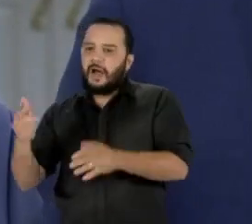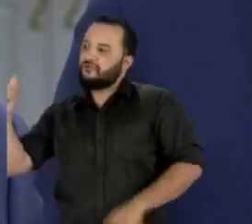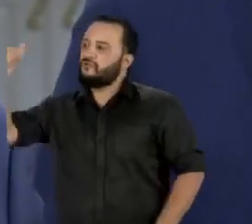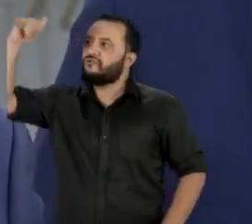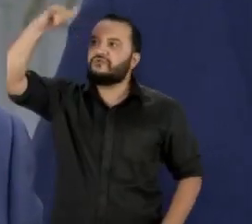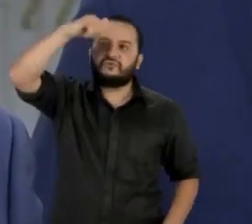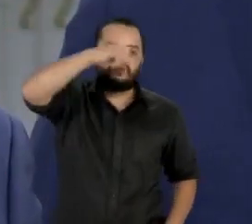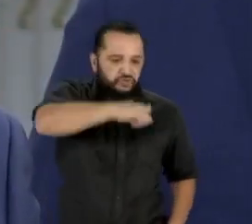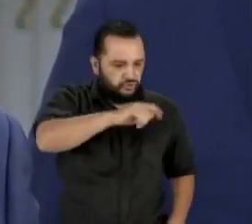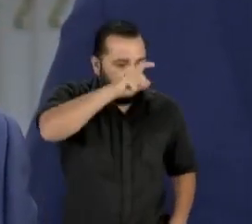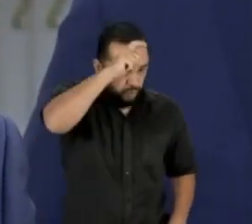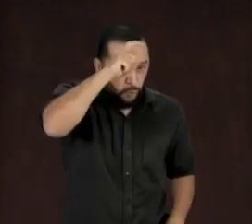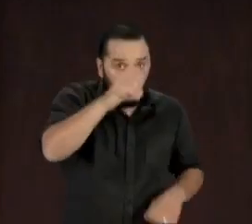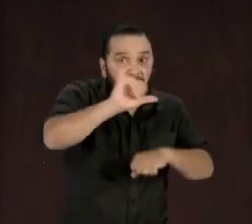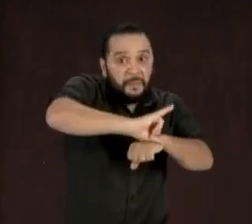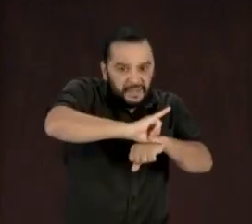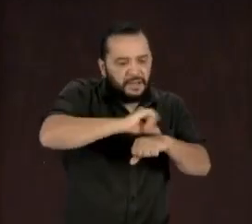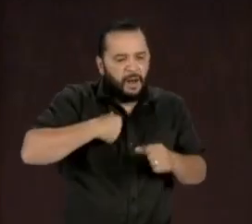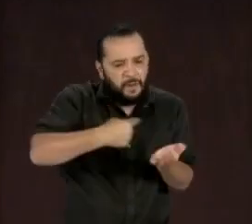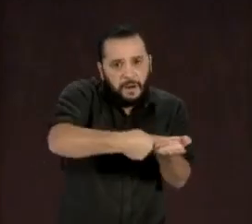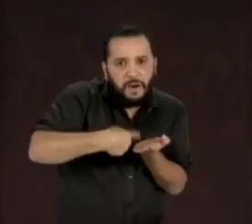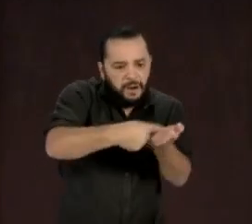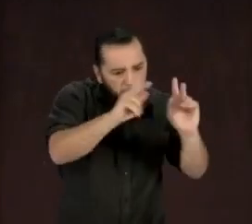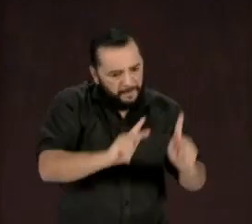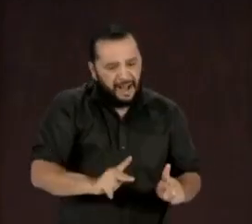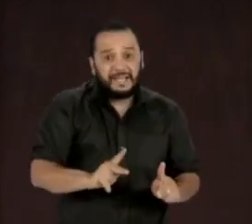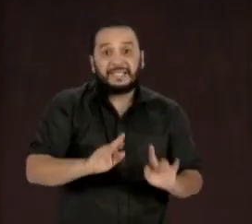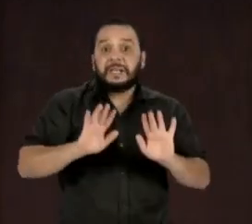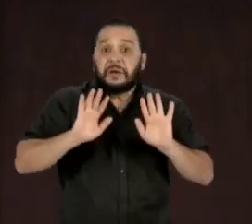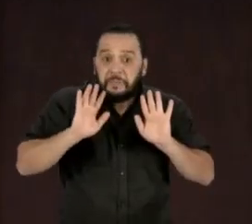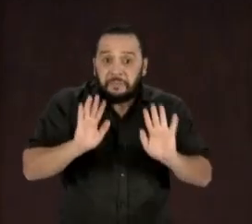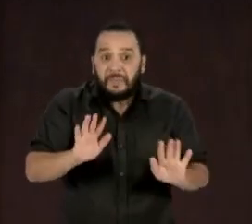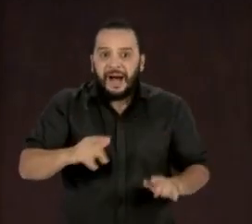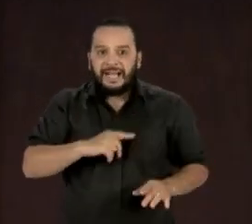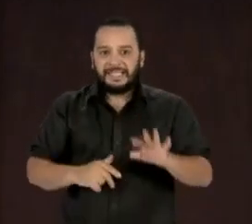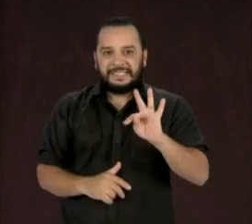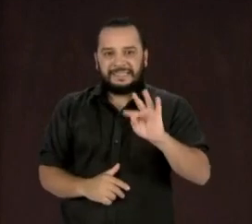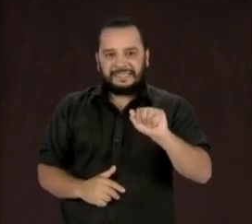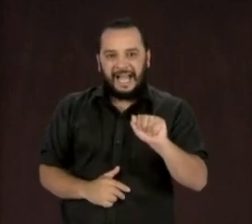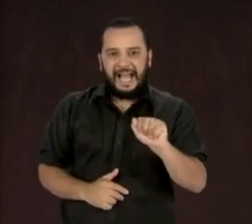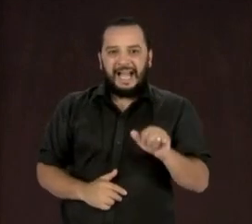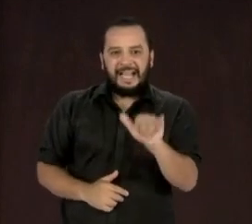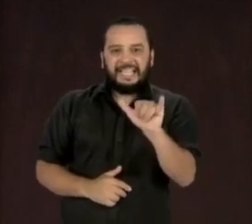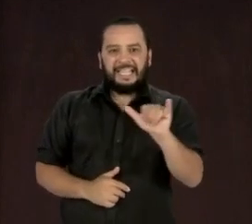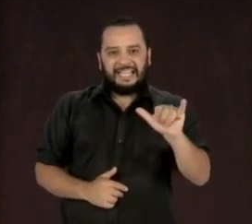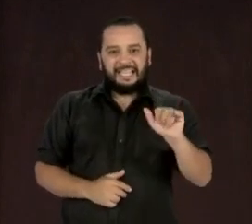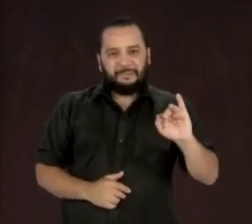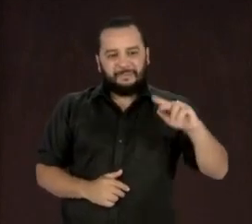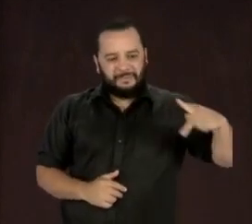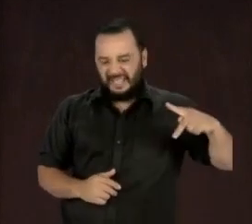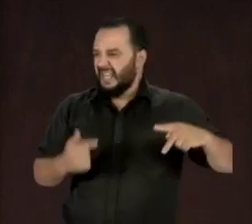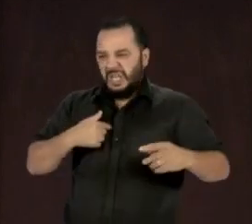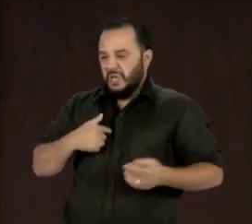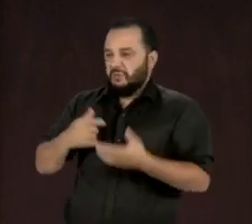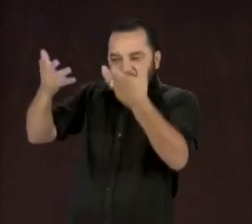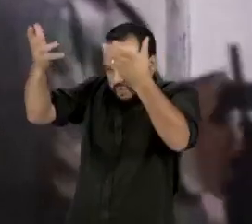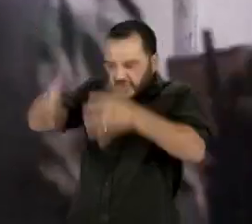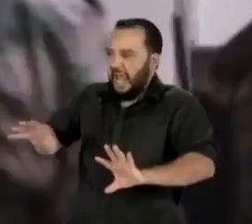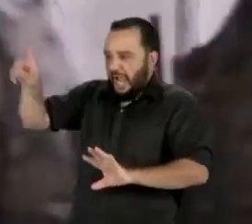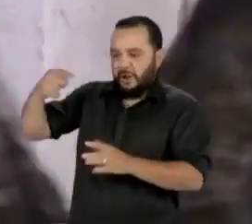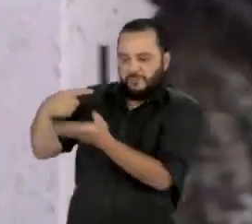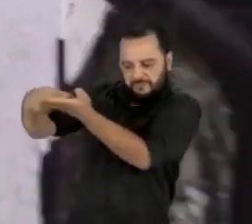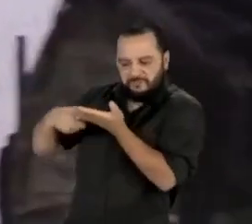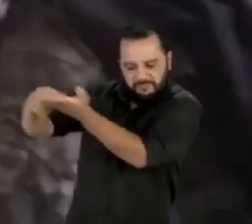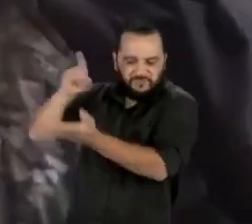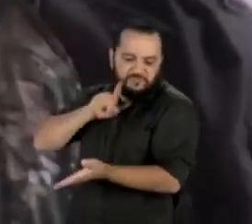para negociar um cessar-fogo, mas Erdogan já avisou que é contra mediações com forças que ele considera terroristas.